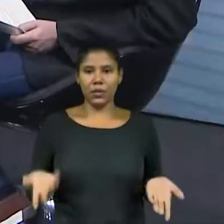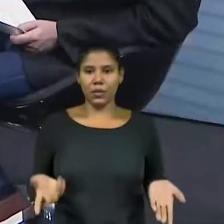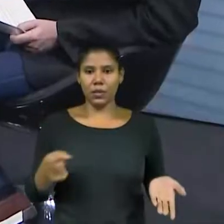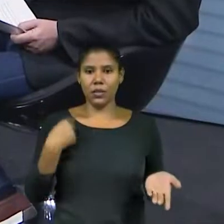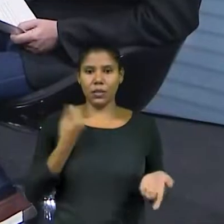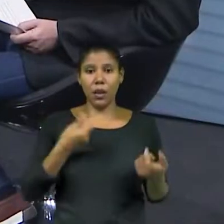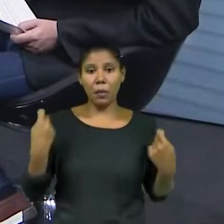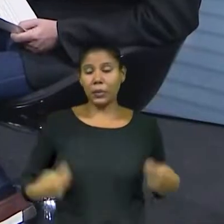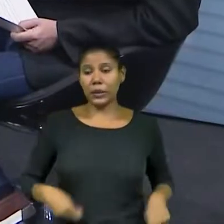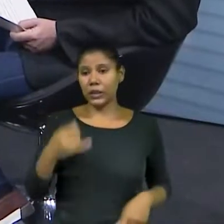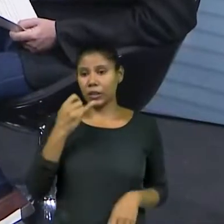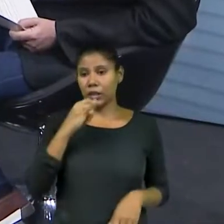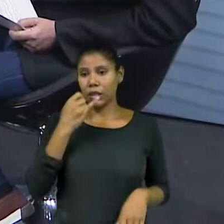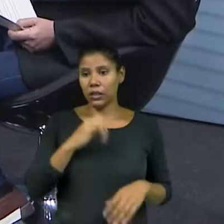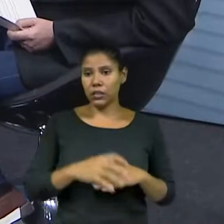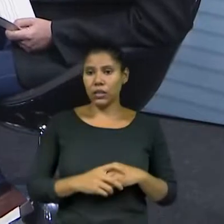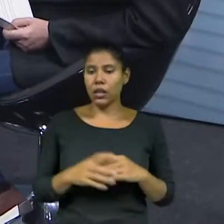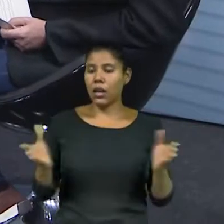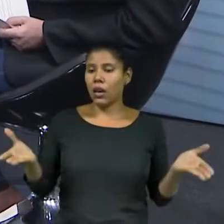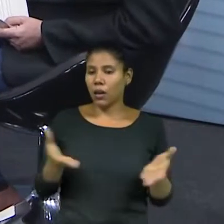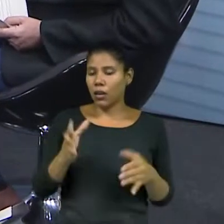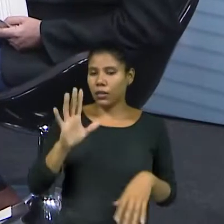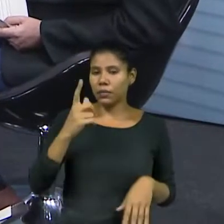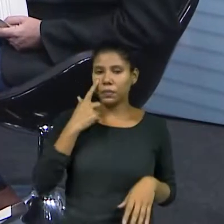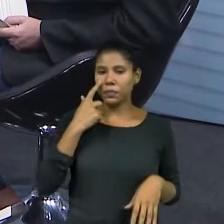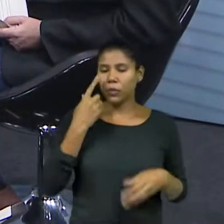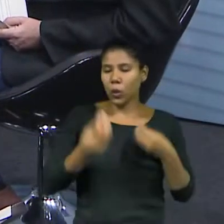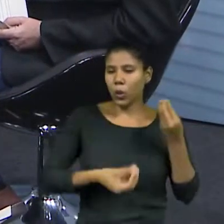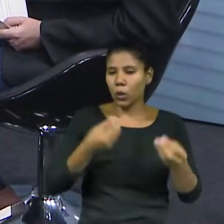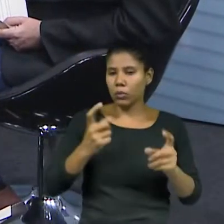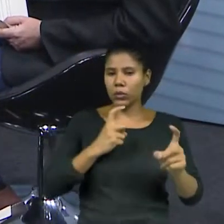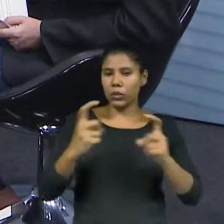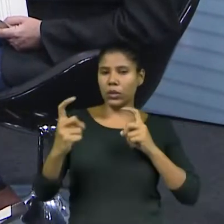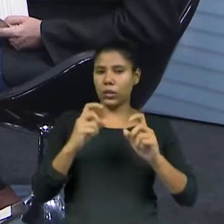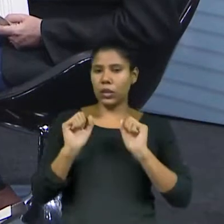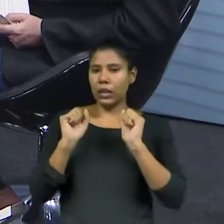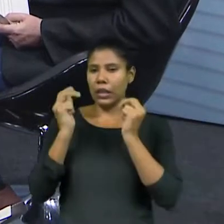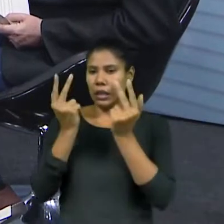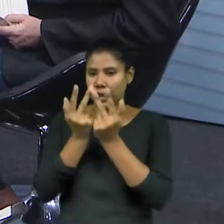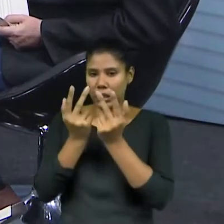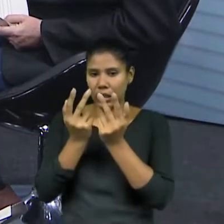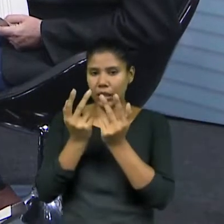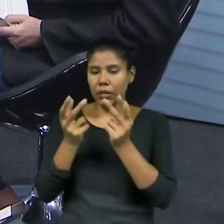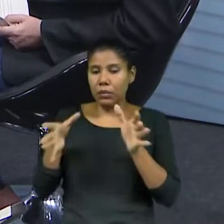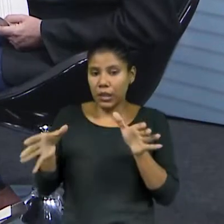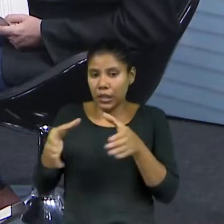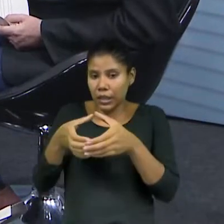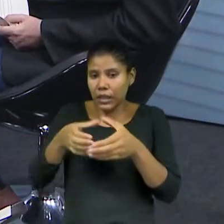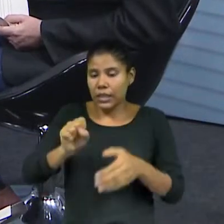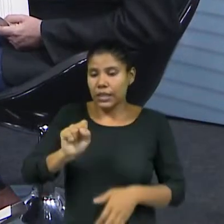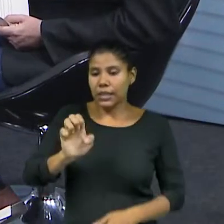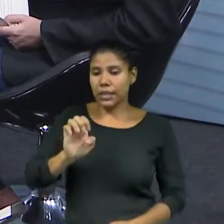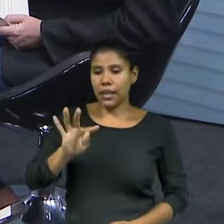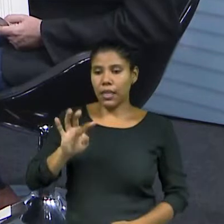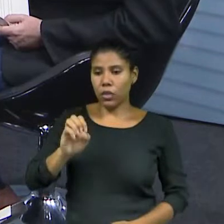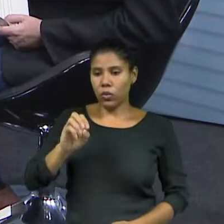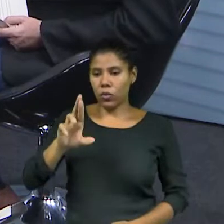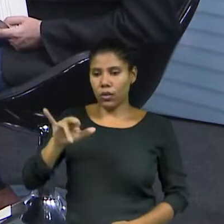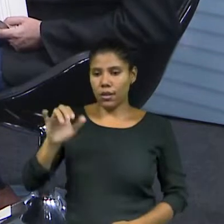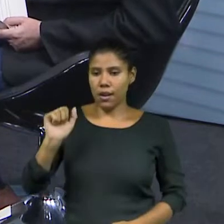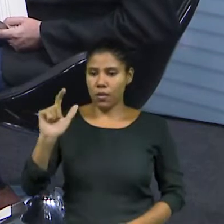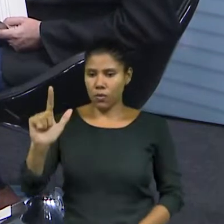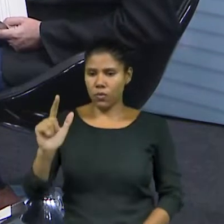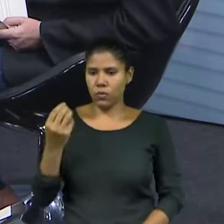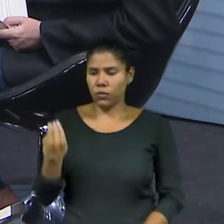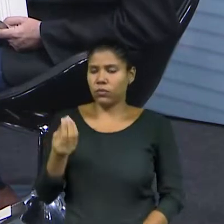energia. Agora, o Joaquim, como é que está esse debate na Câmara Setorial? Tu não é o presidente lá? É, exatamente. Nós temos... E